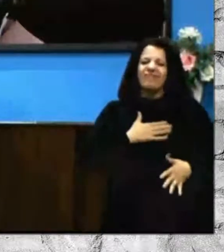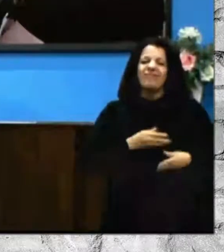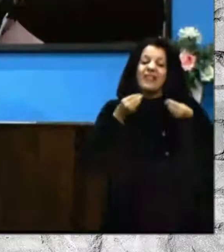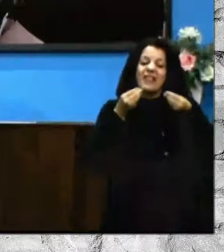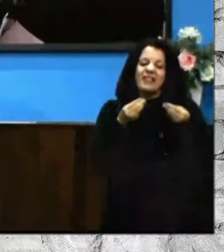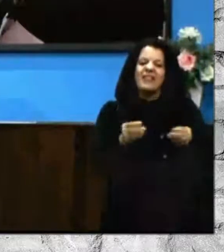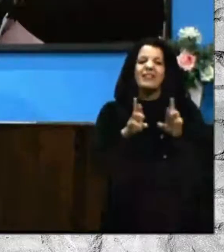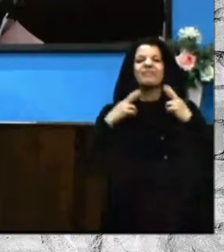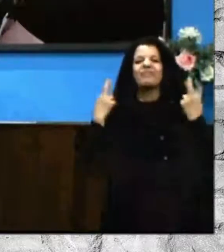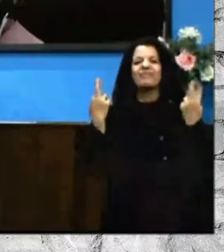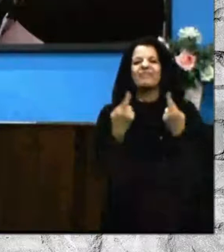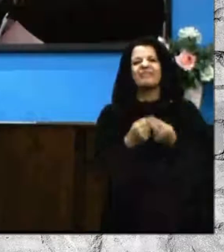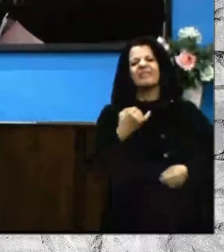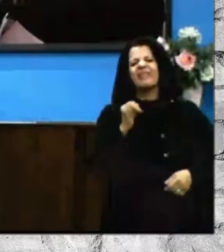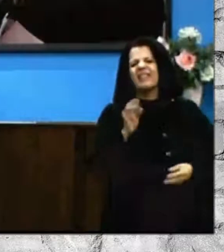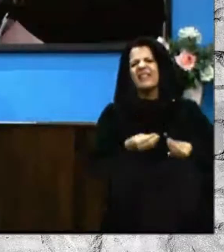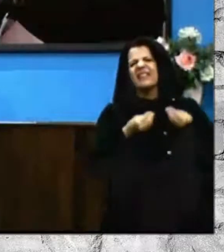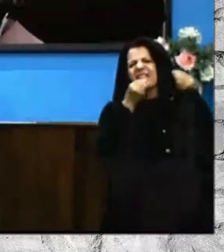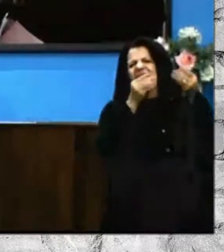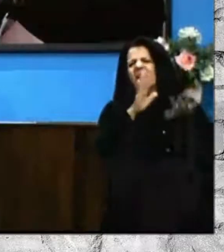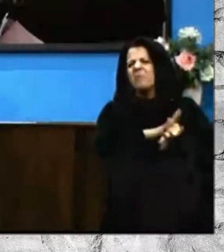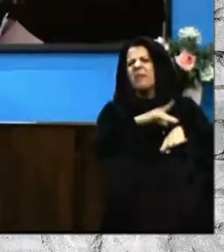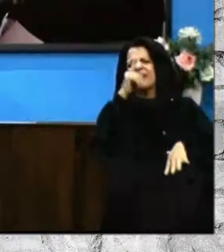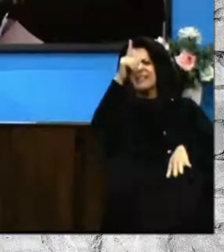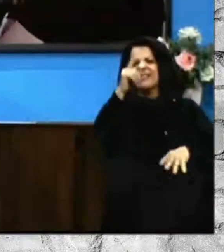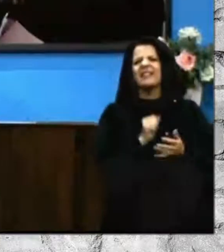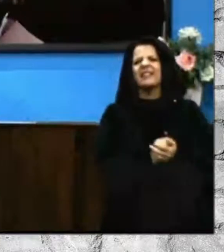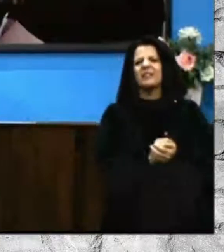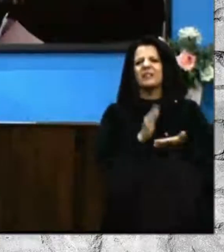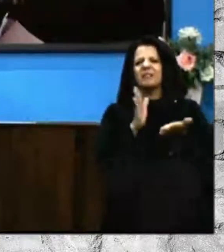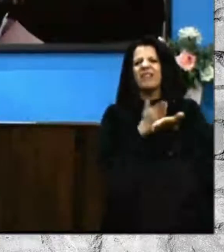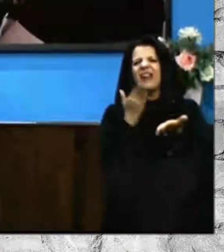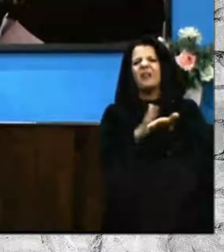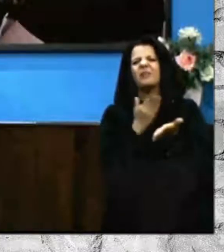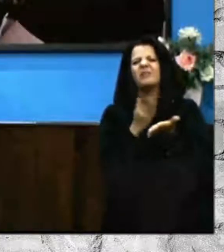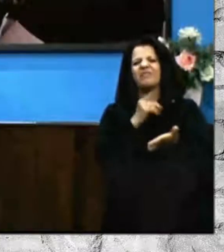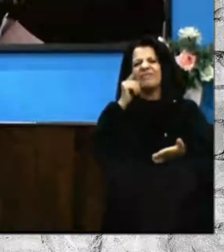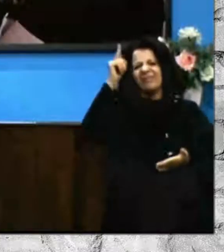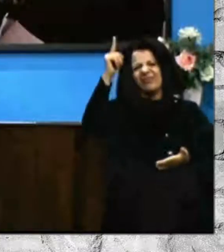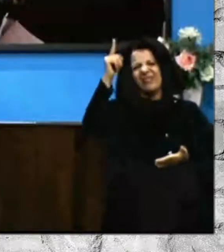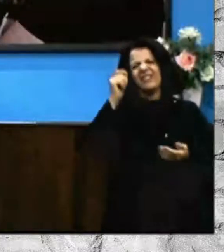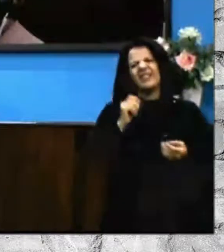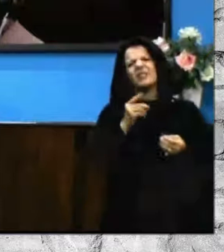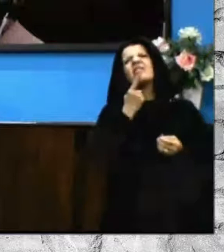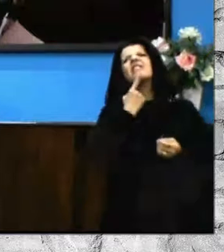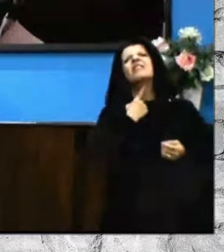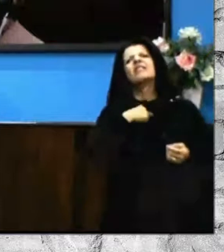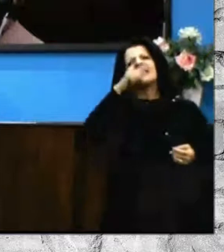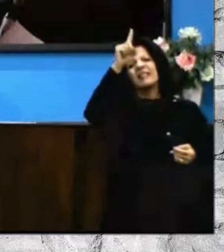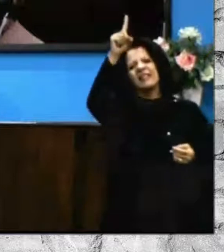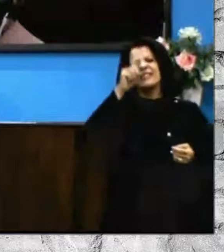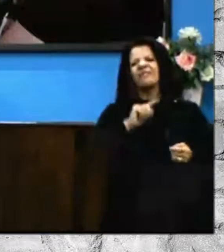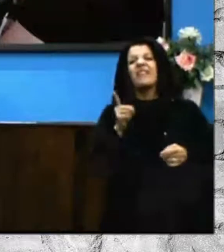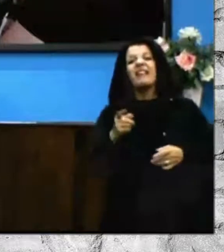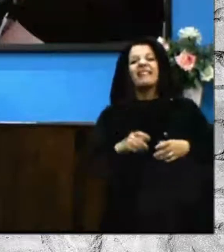Se nos entregássemos mais, meus irmãos, ao livro de Deus, não nos